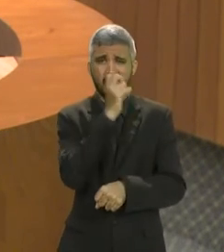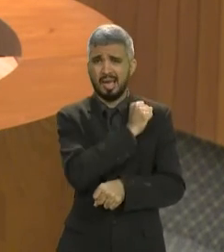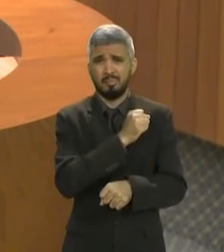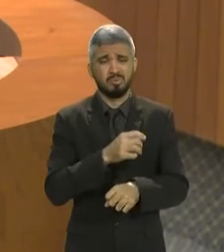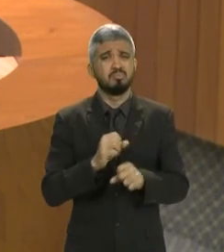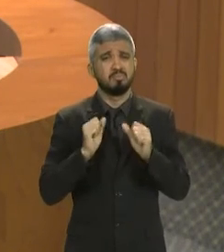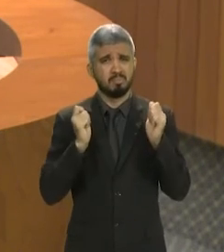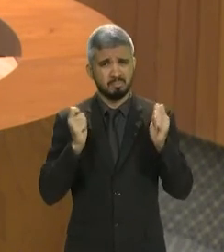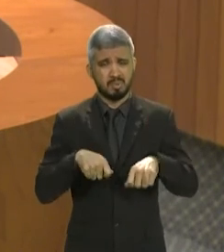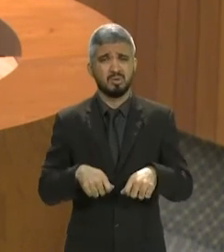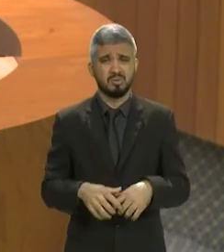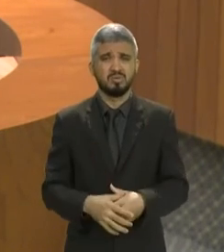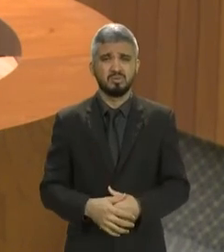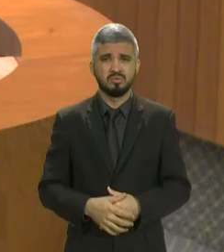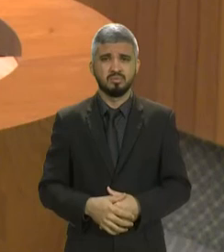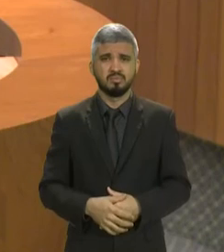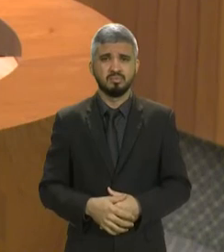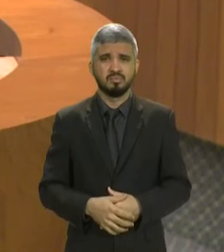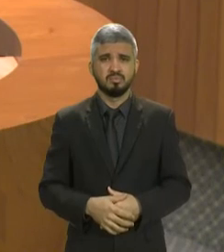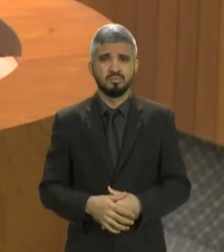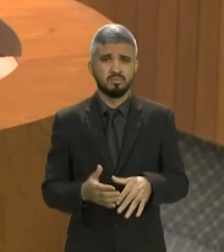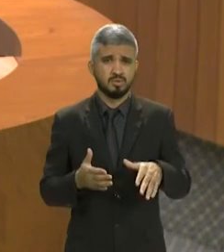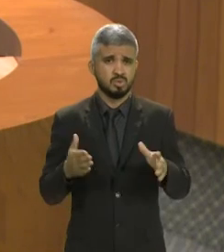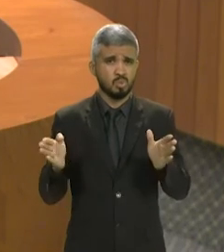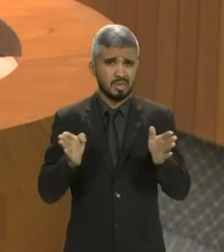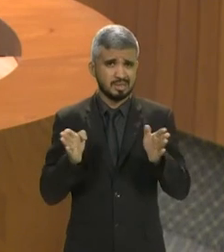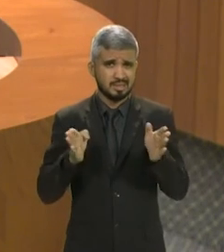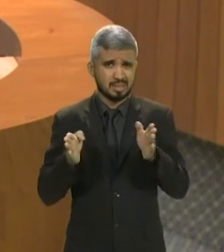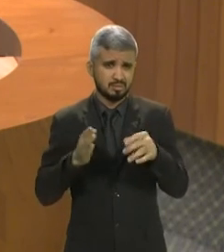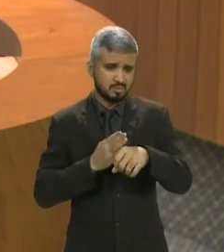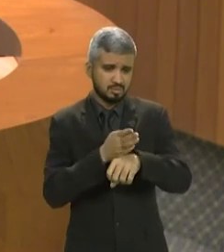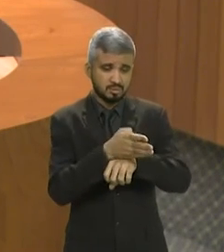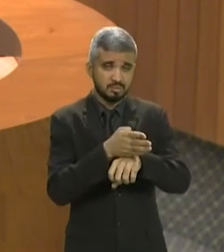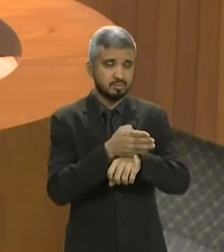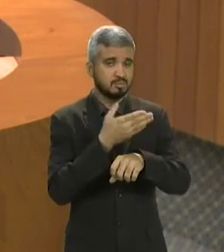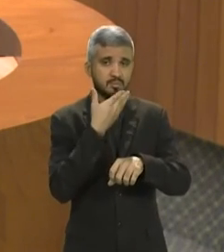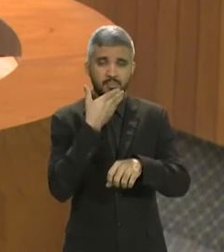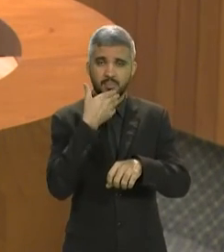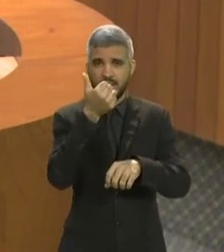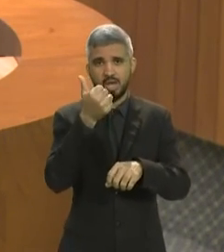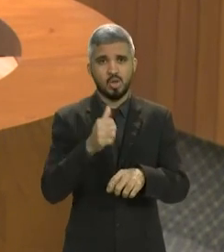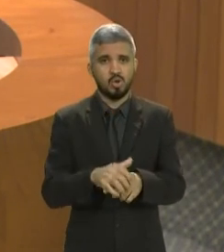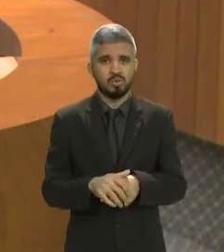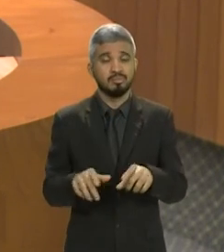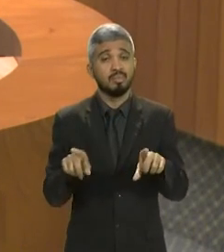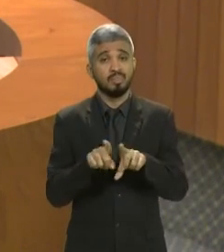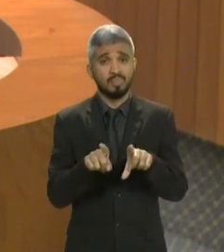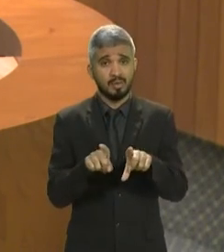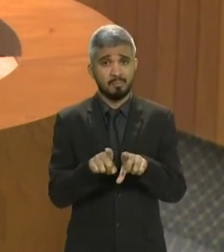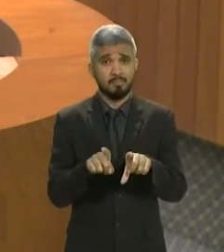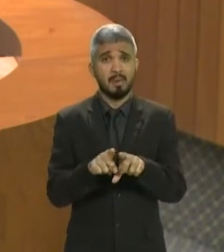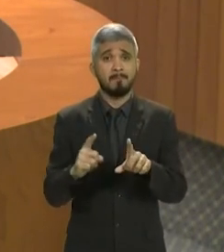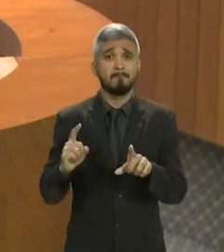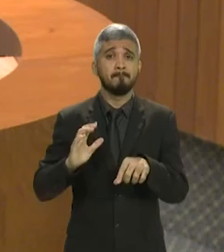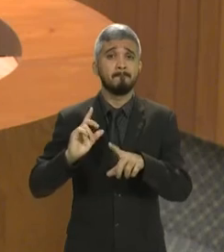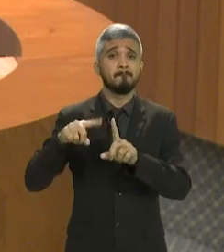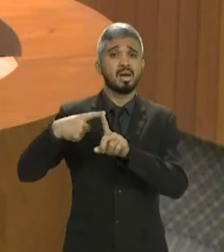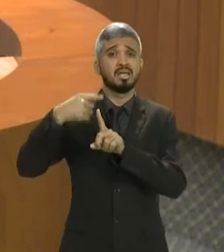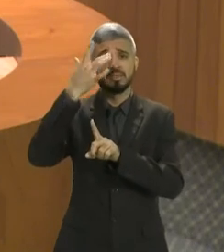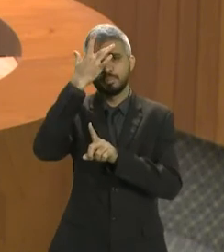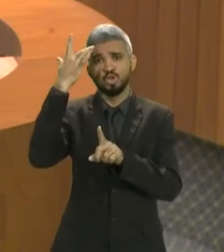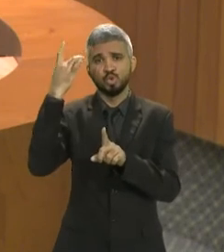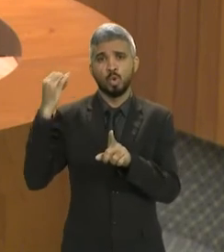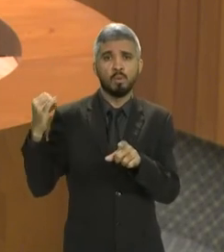acesso, torna seguro, melhora a questão do turismo local, do turismo de